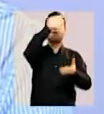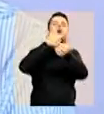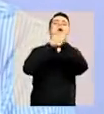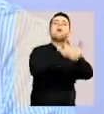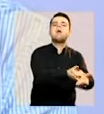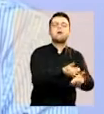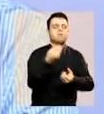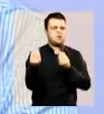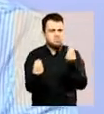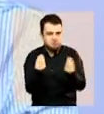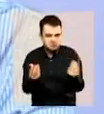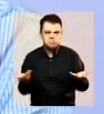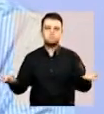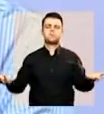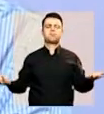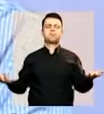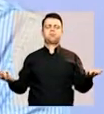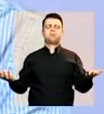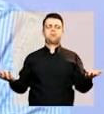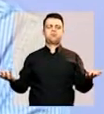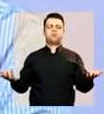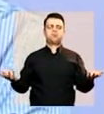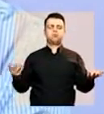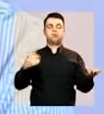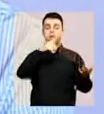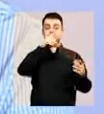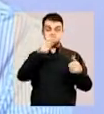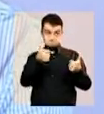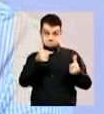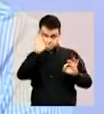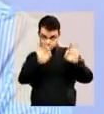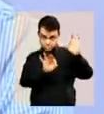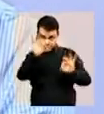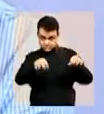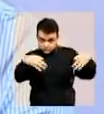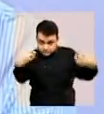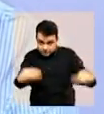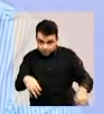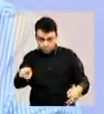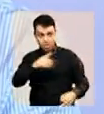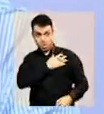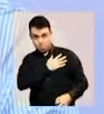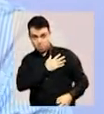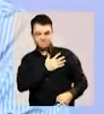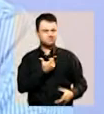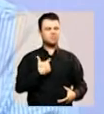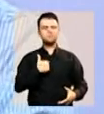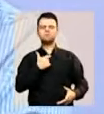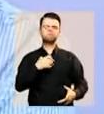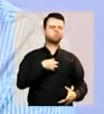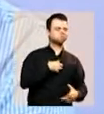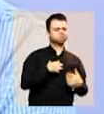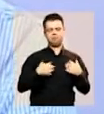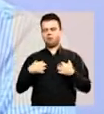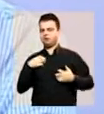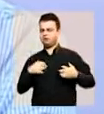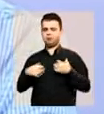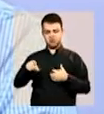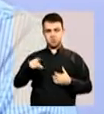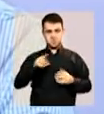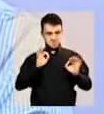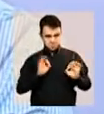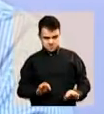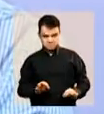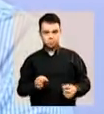intercâmbio, né? Ver se está realizando o projeto como gostaria, se isso está sendo gratificante, satisfeito para ele, que a